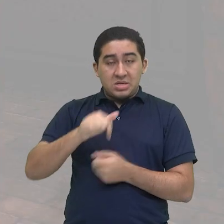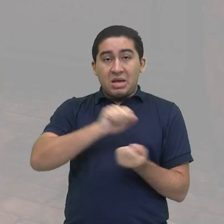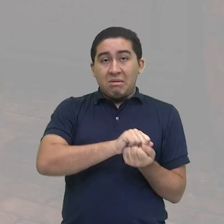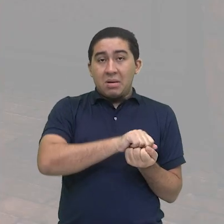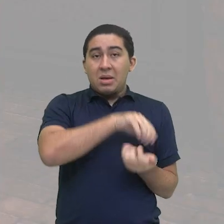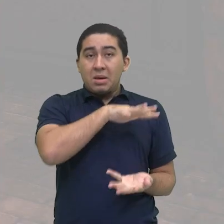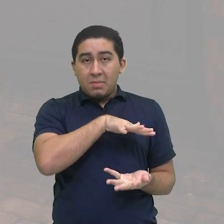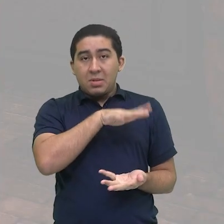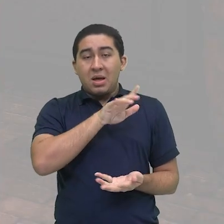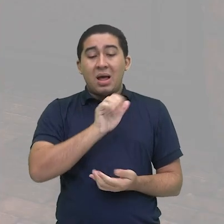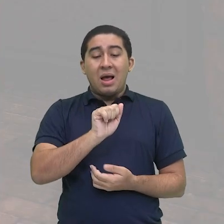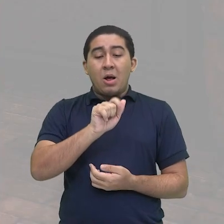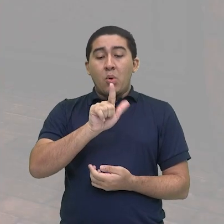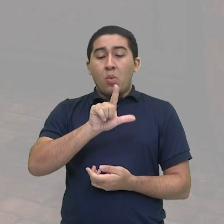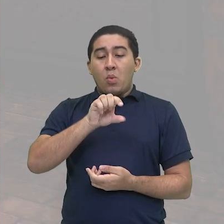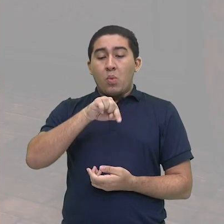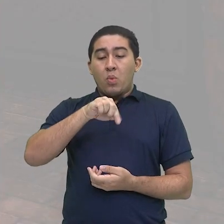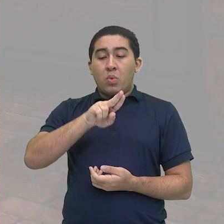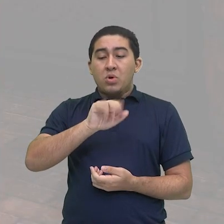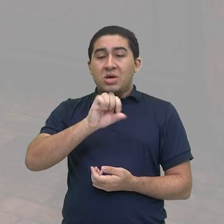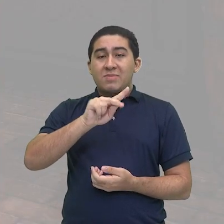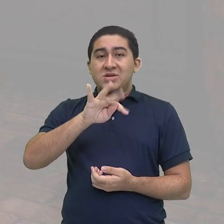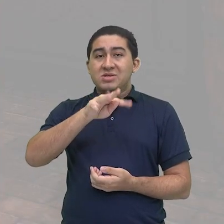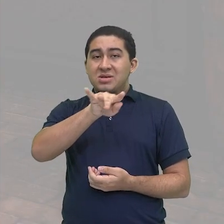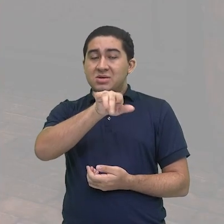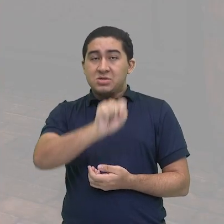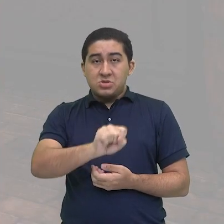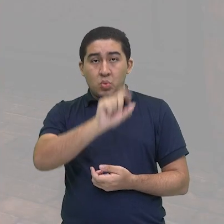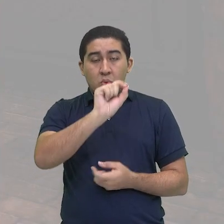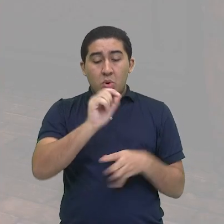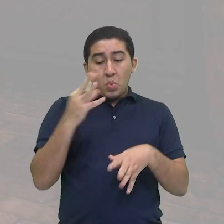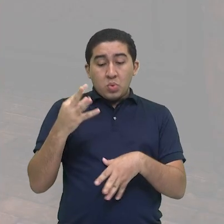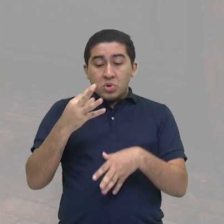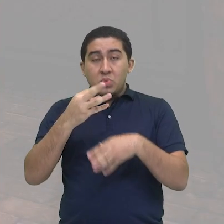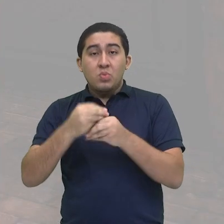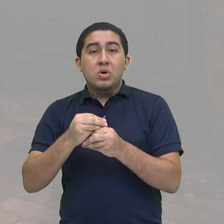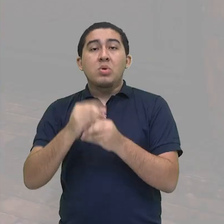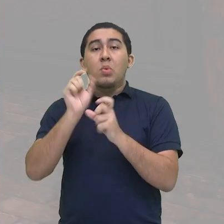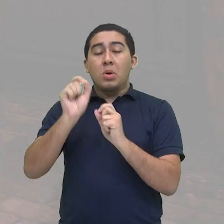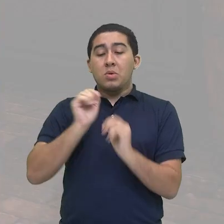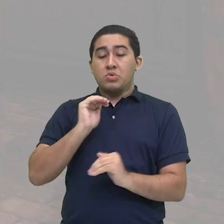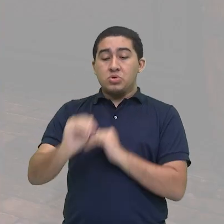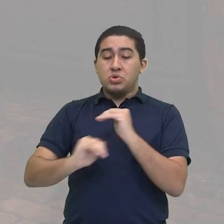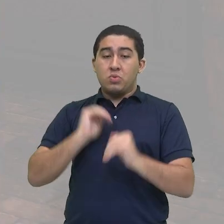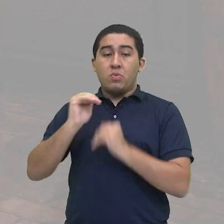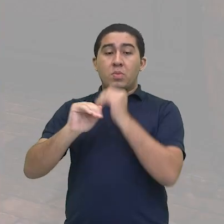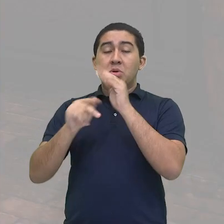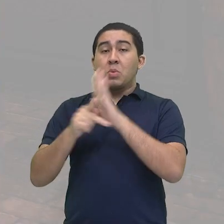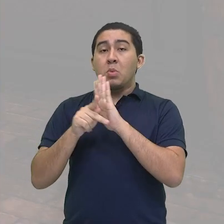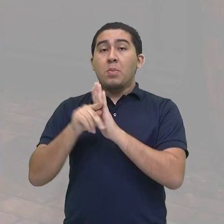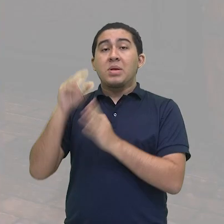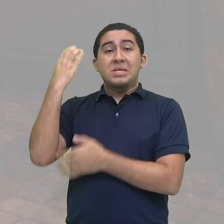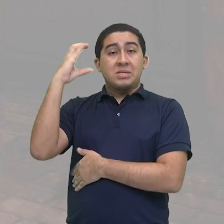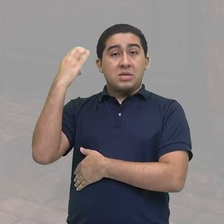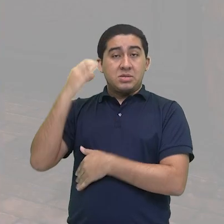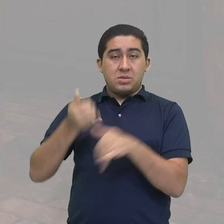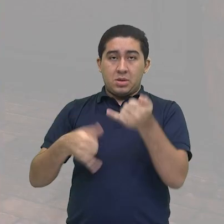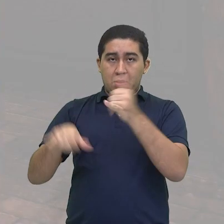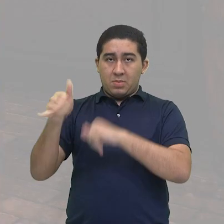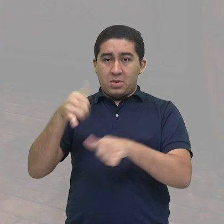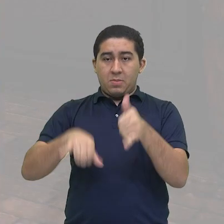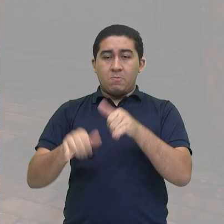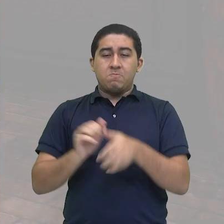mas eram chamados de alquimistas, que contribuíram para o desenvolvimento da ciência